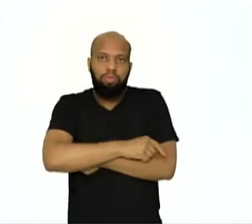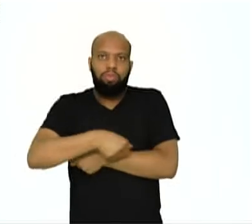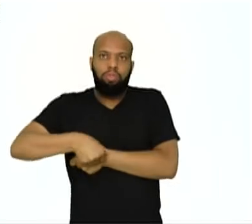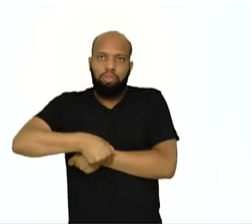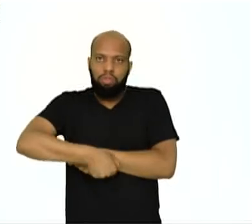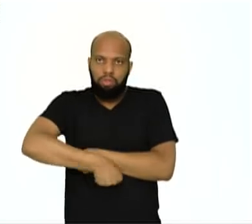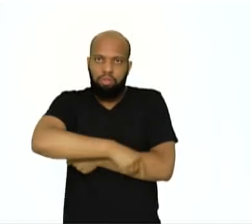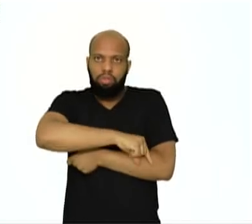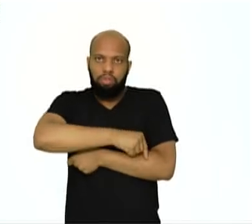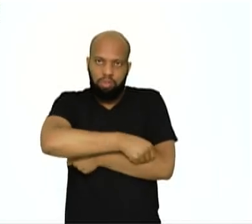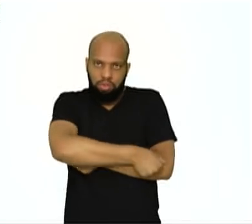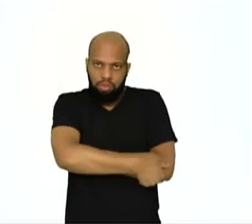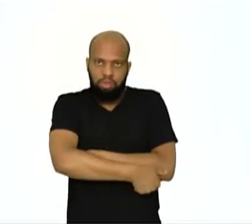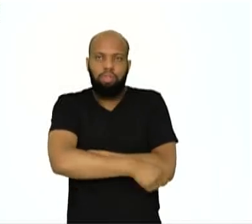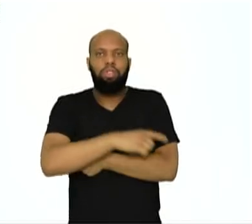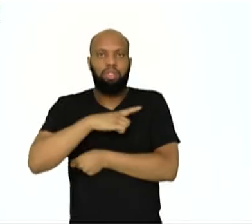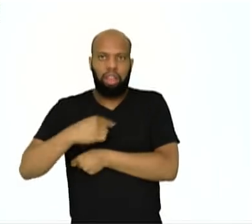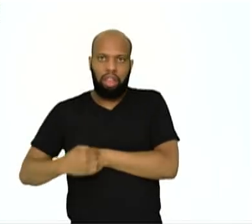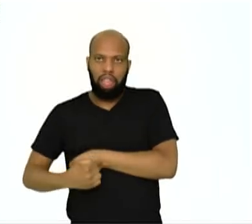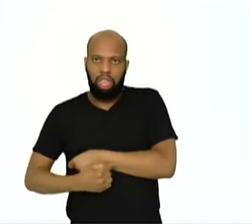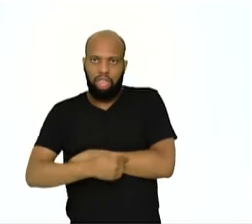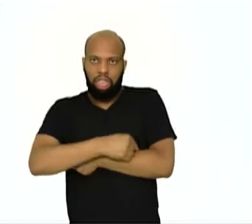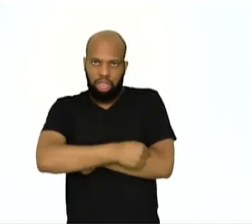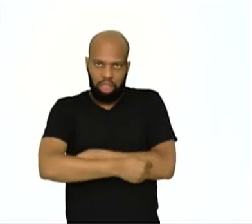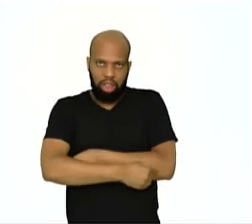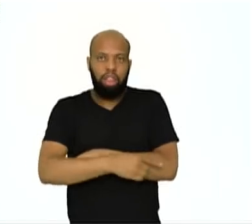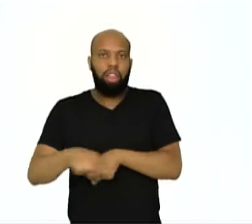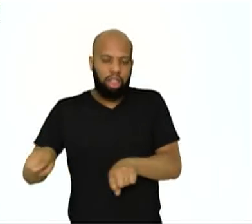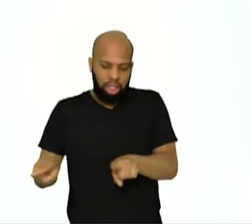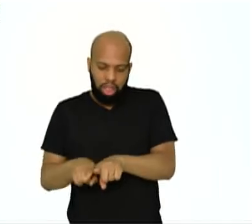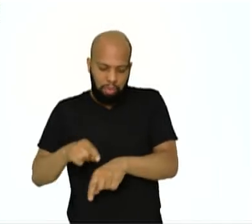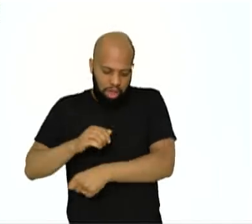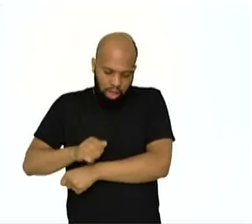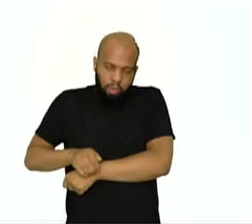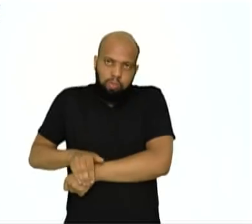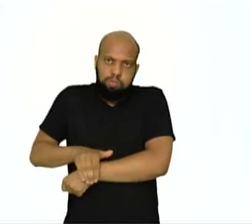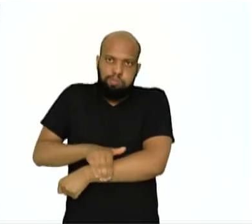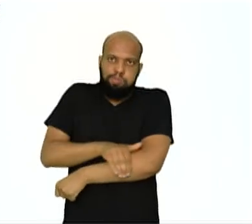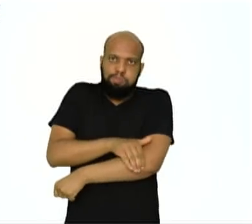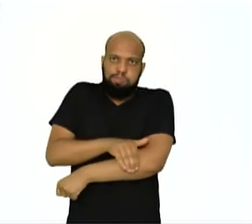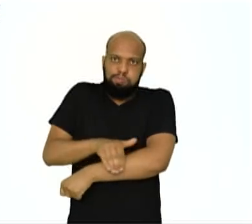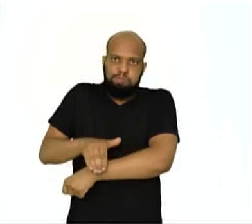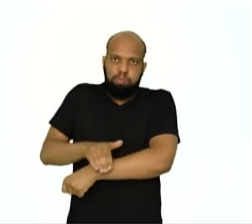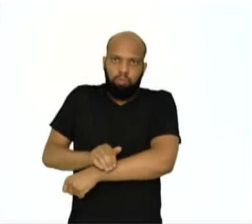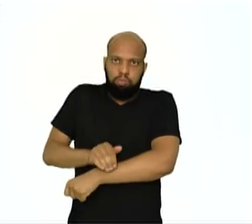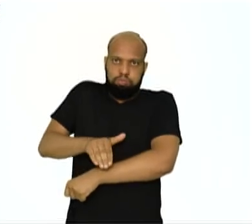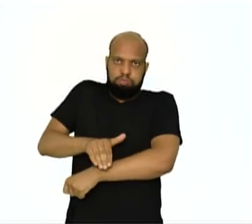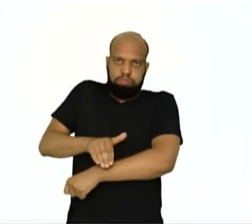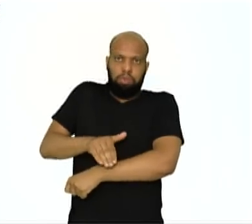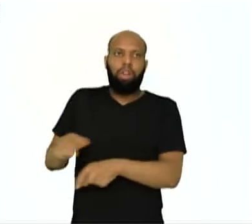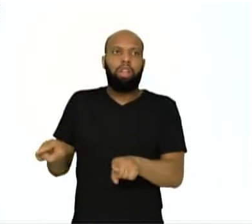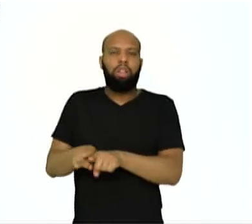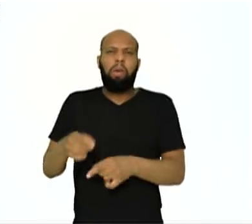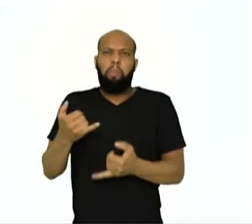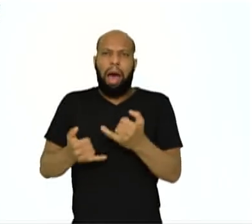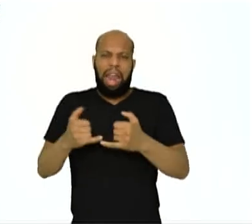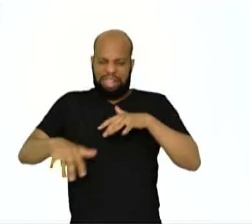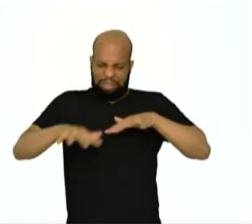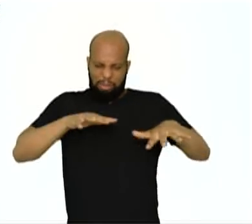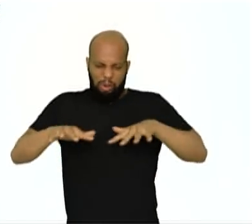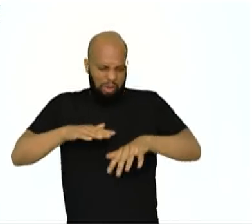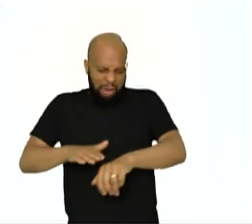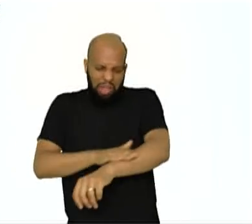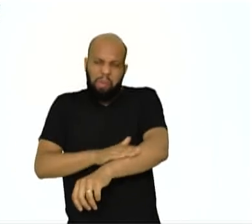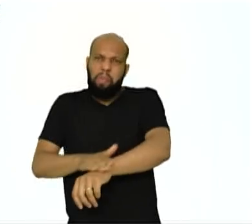as inflamações abaixo da pele. Inchaço da região. Sensação de movimento debaixo da pele, porque a larva está